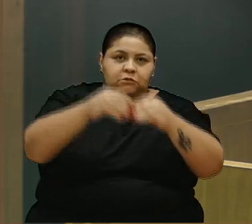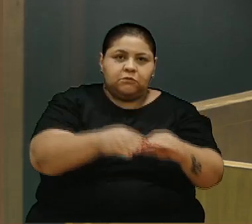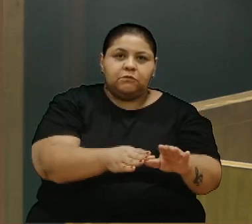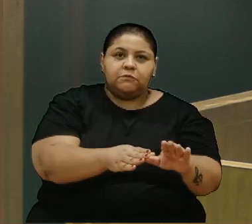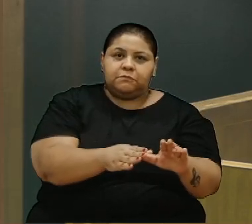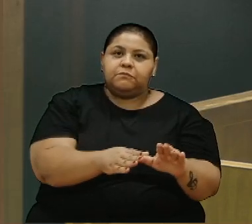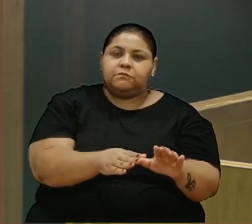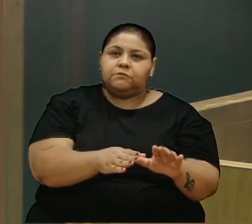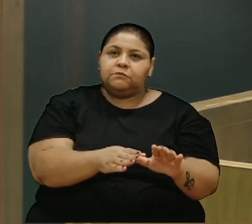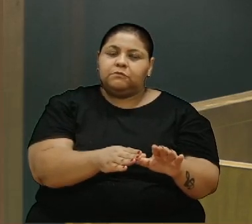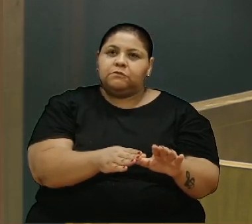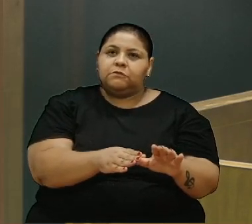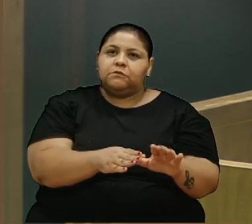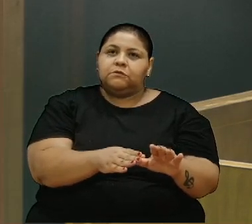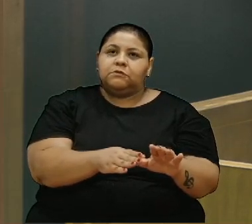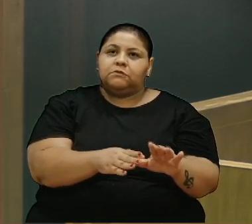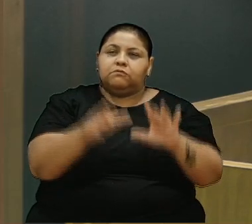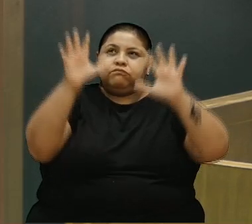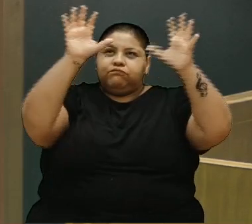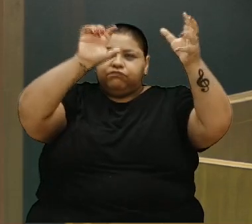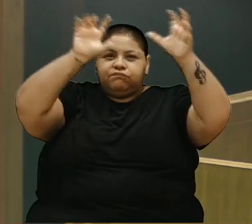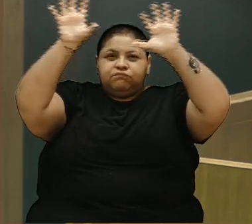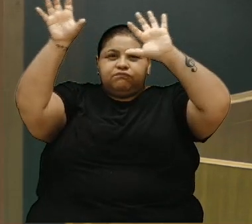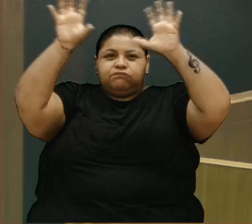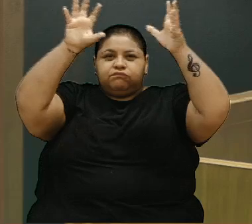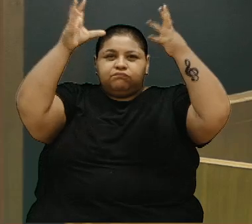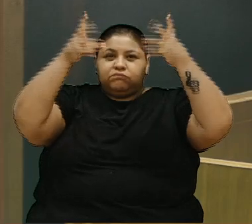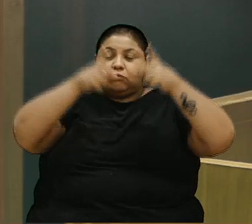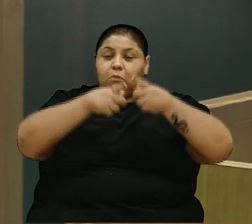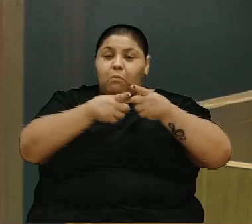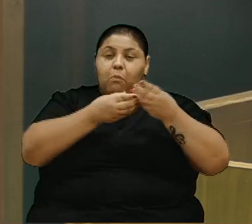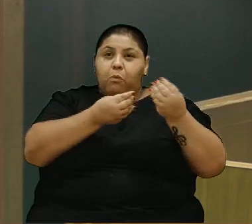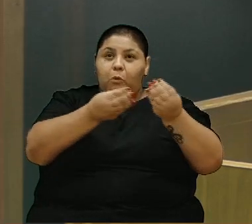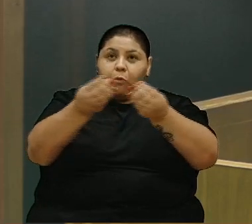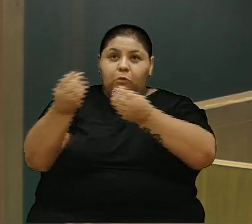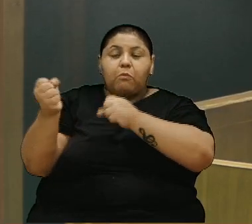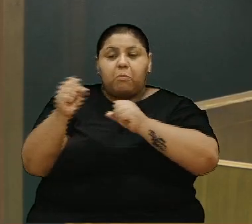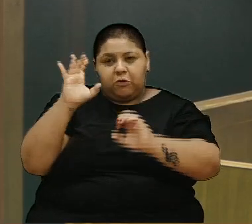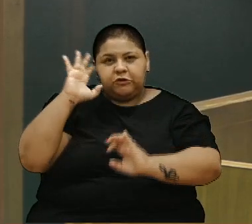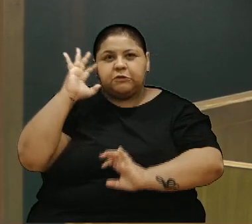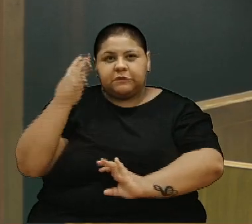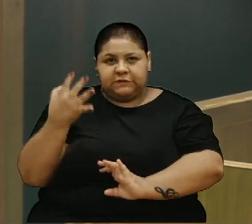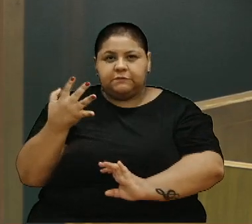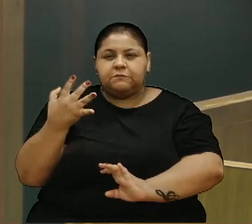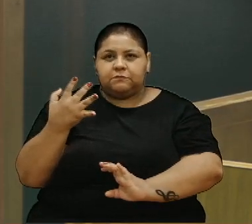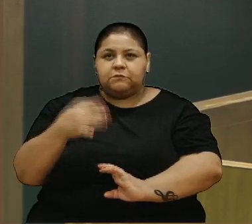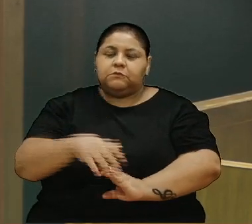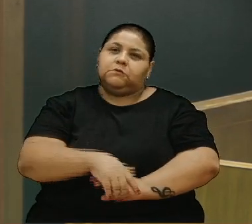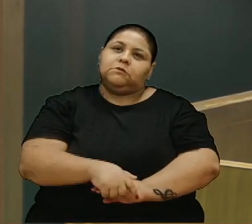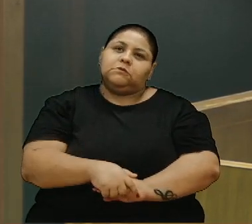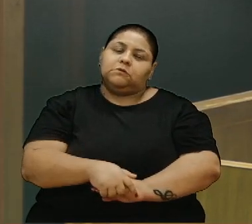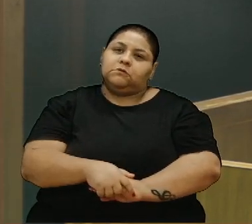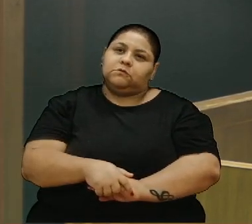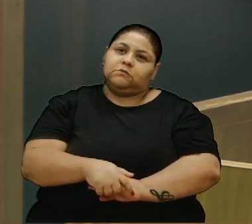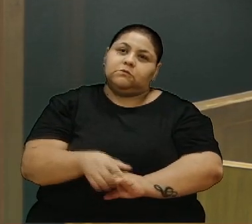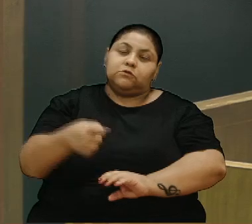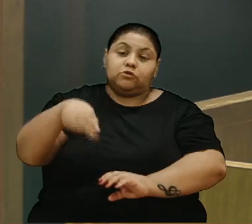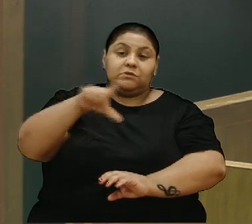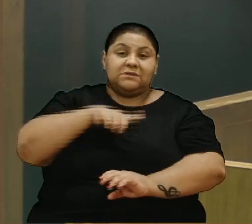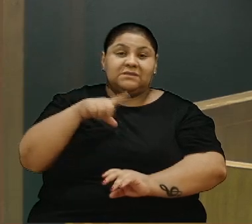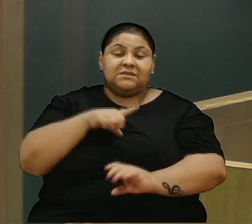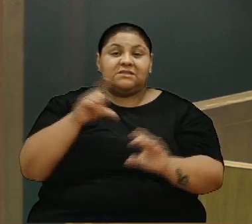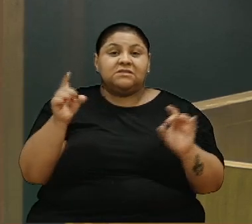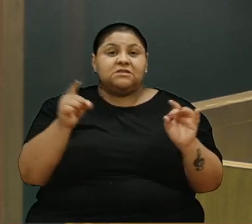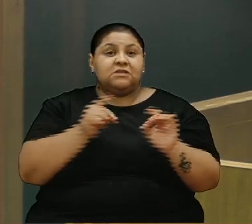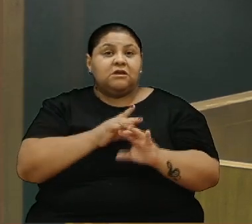deslizamento, eventos climáticos aos montes podem ocorrer. Então, nós temos que estar preparado